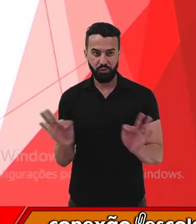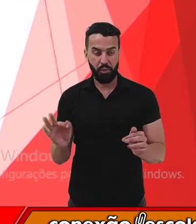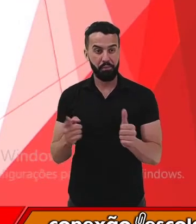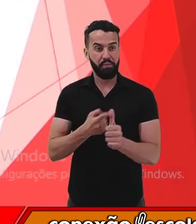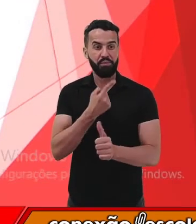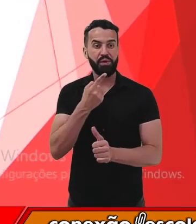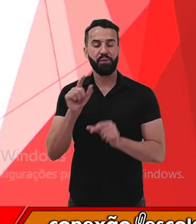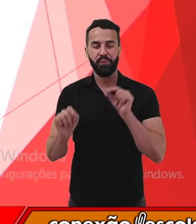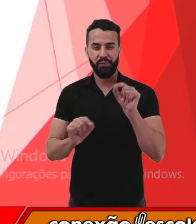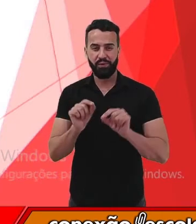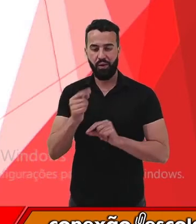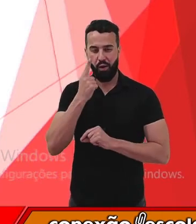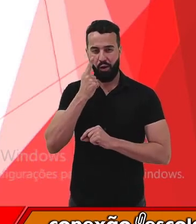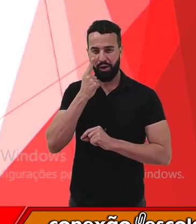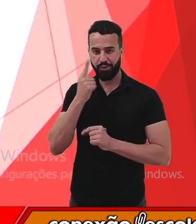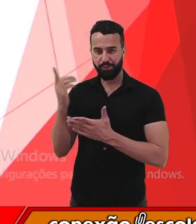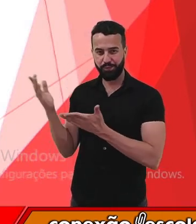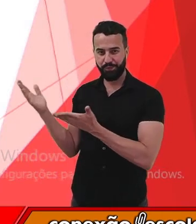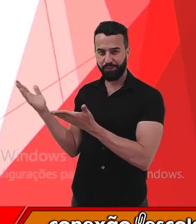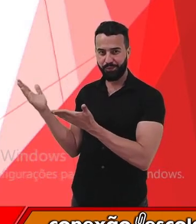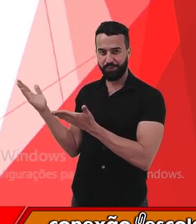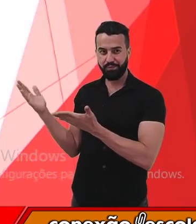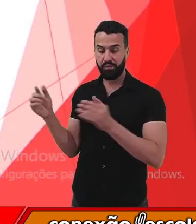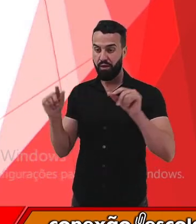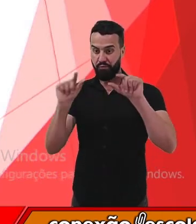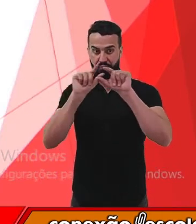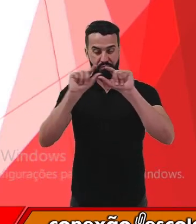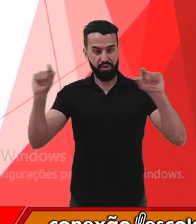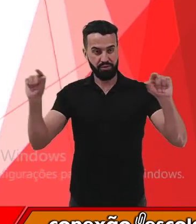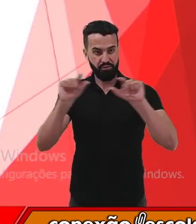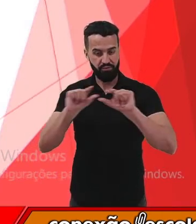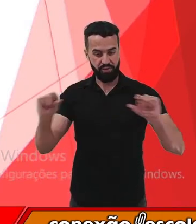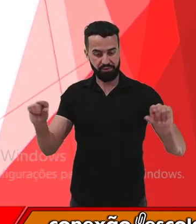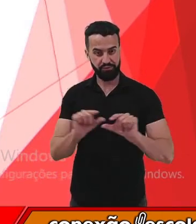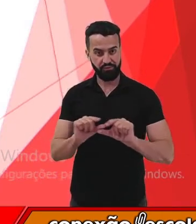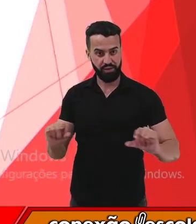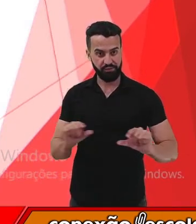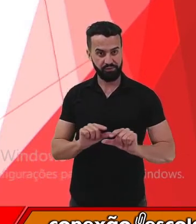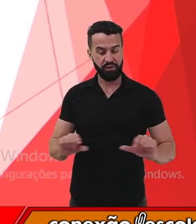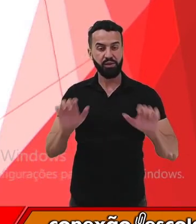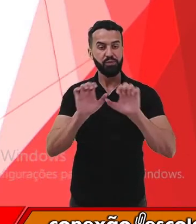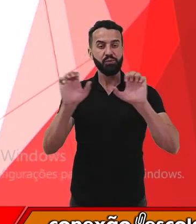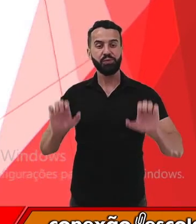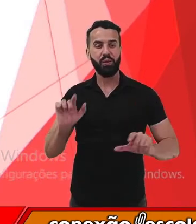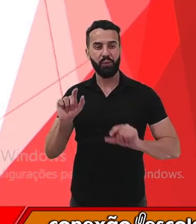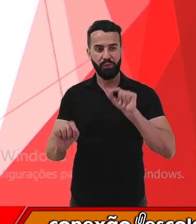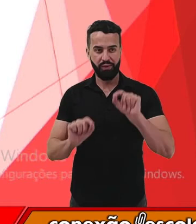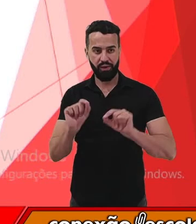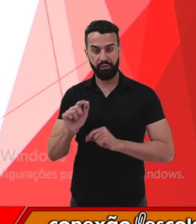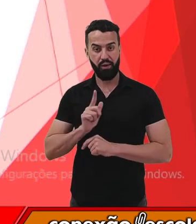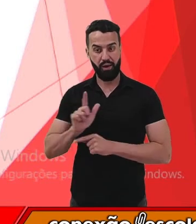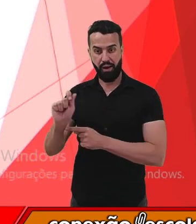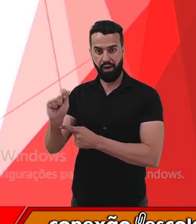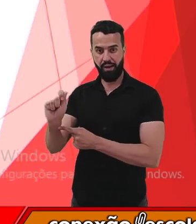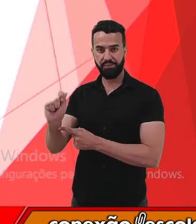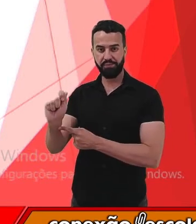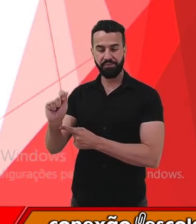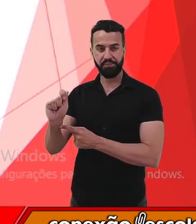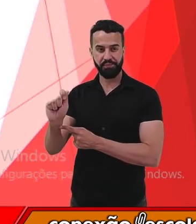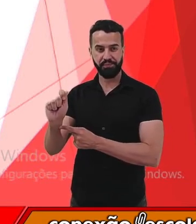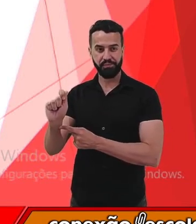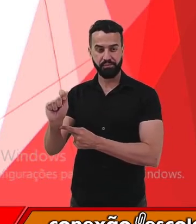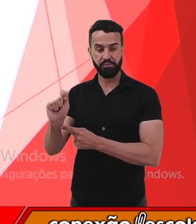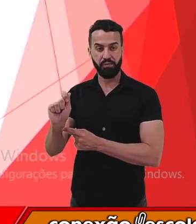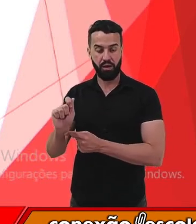exercício vocês passem cada uma das frases a seguir para a estrutura que se pede. Então, nós temos na letra A, por exemplo, a